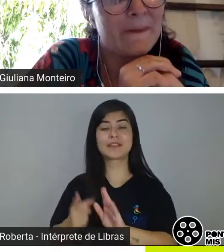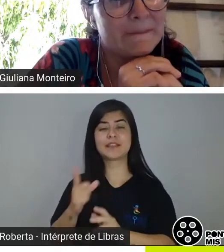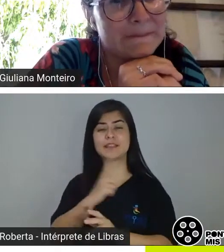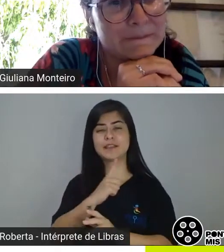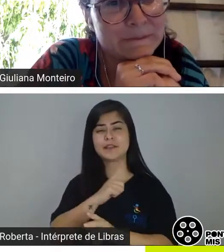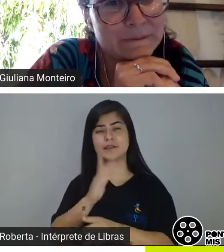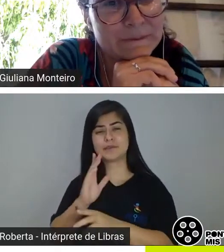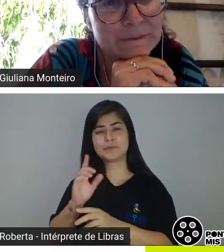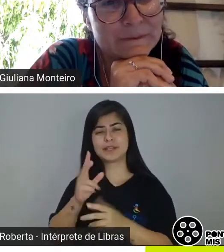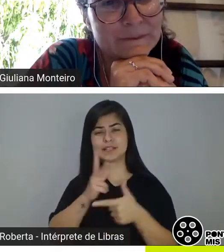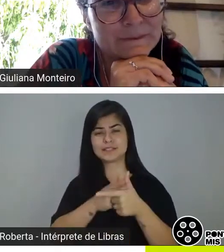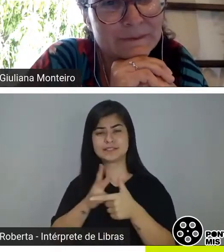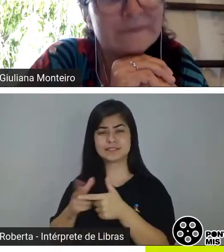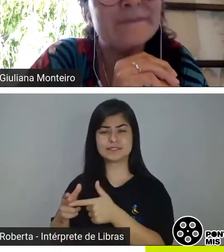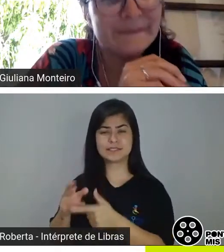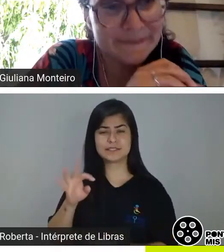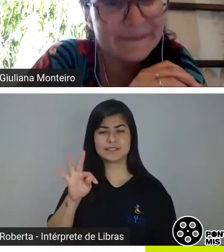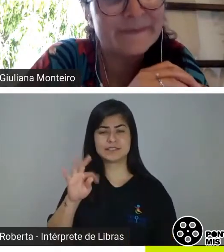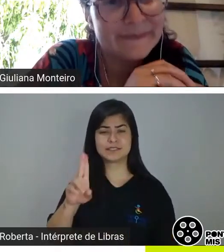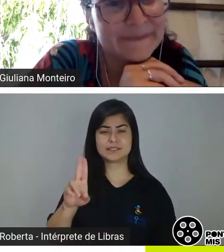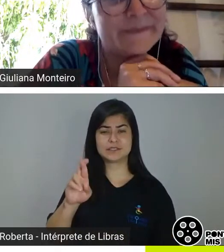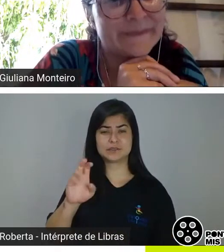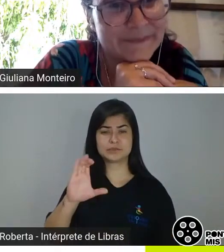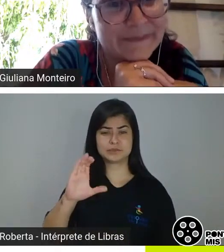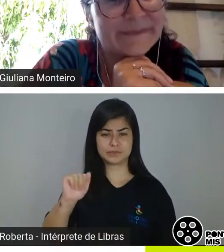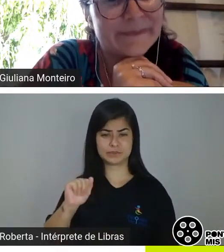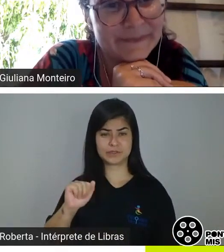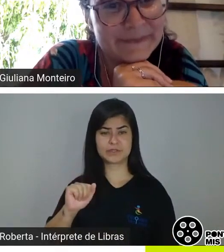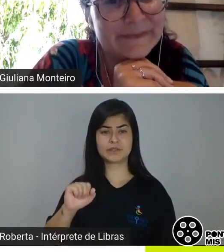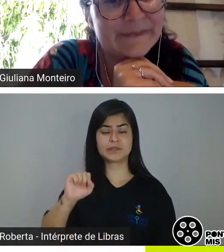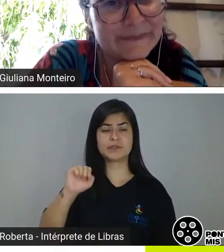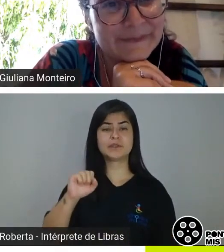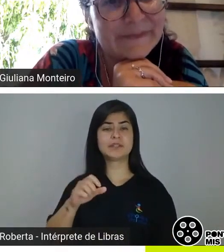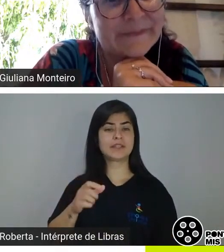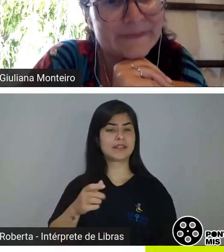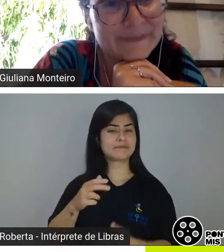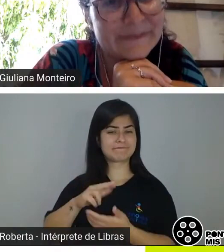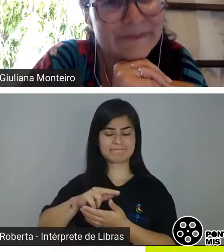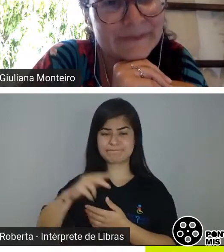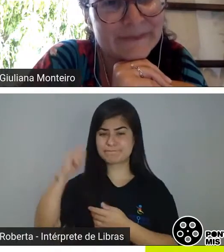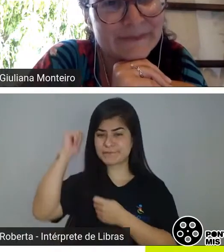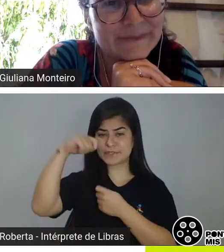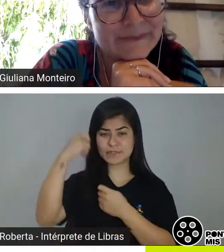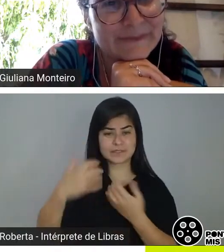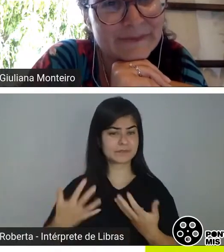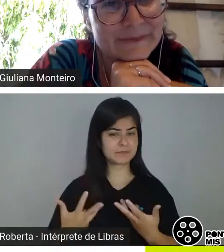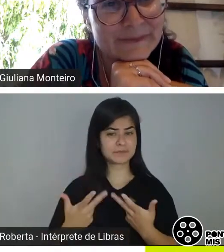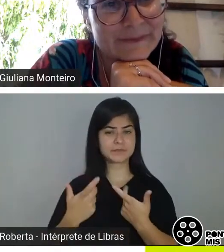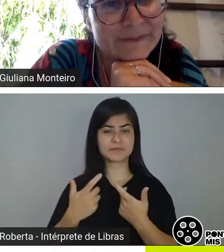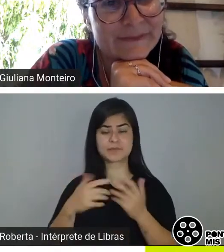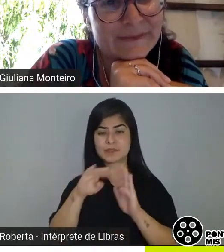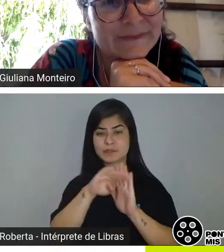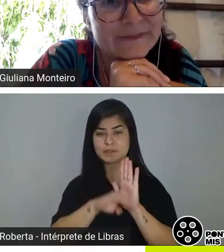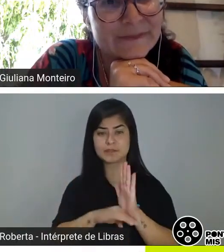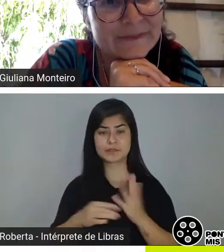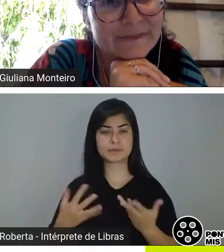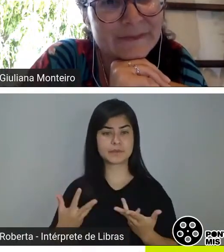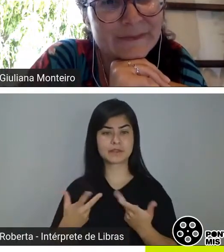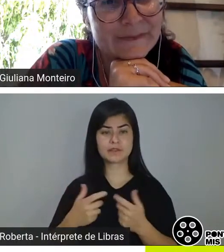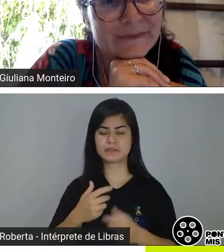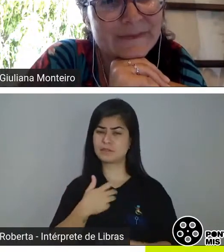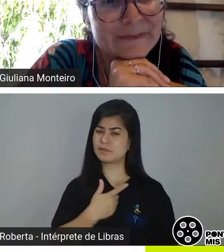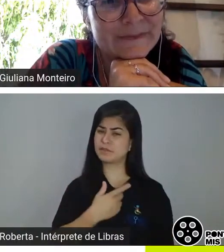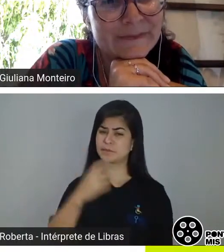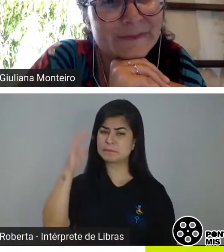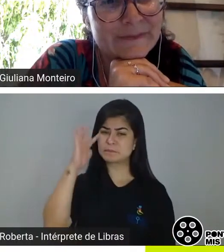turca chamada Oito de Istambul, que eu recomendo a todos, grandes atores, um roteiro espetacular. E aqui fica assim, gente, que coisa